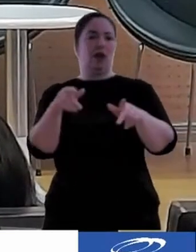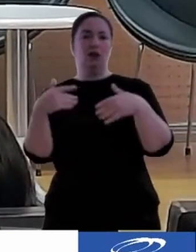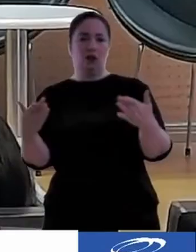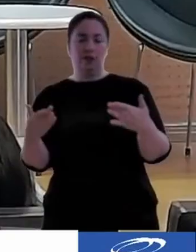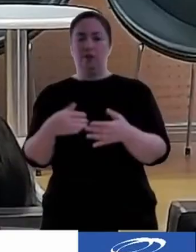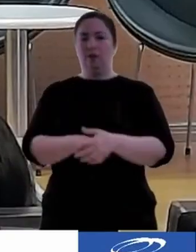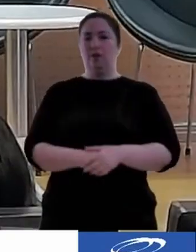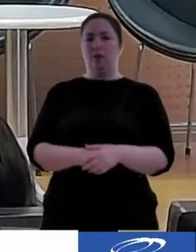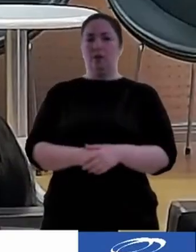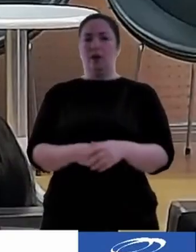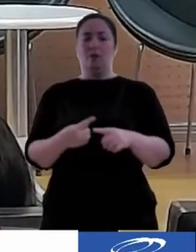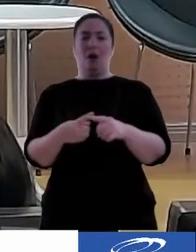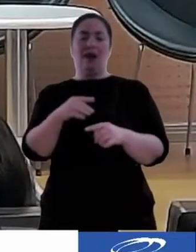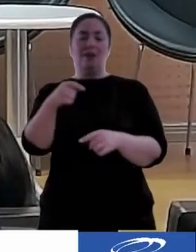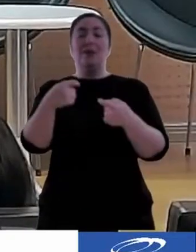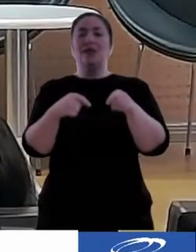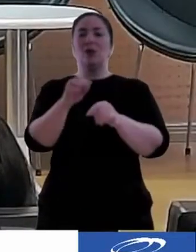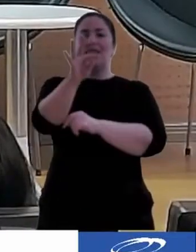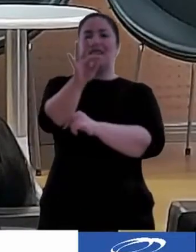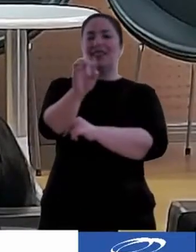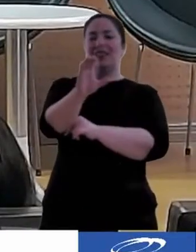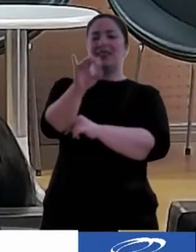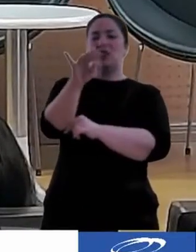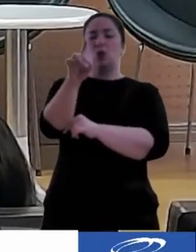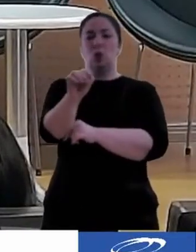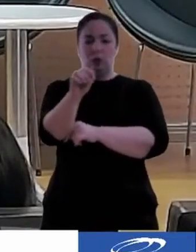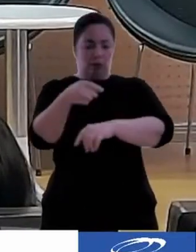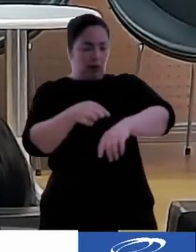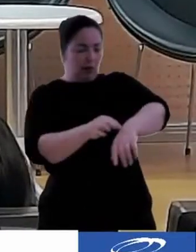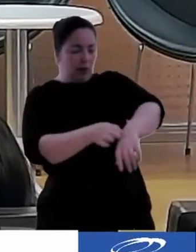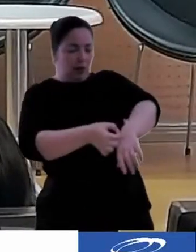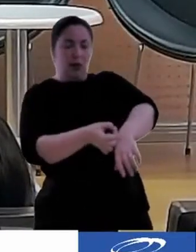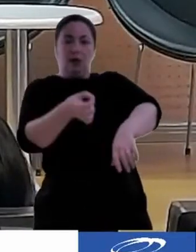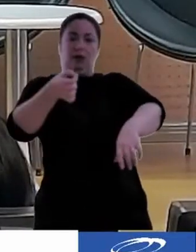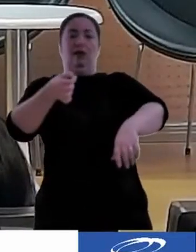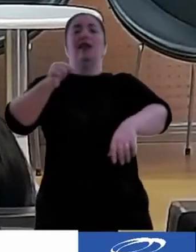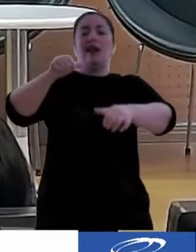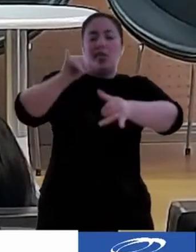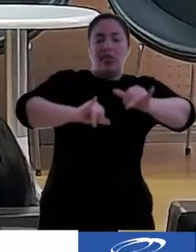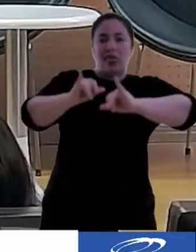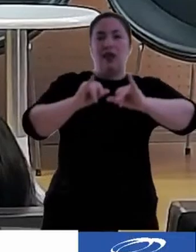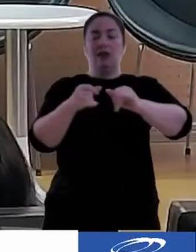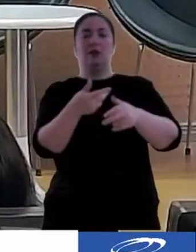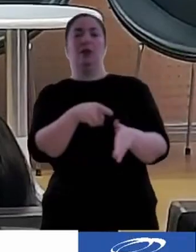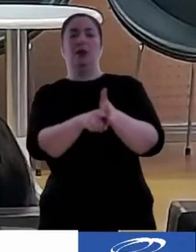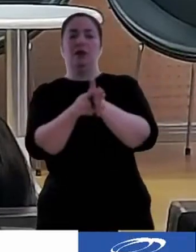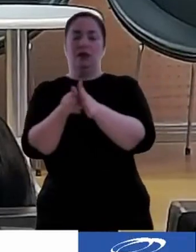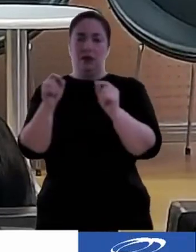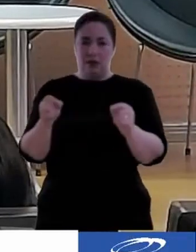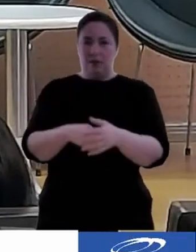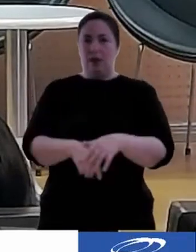nesses frascos de hemocultura. A gente inocula líquido que aparece no local, hematoma, líquido